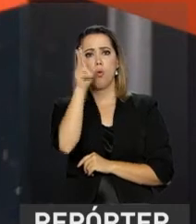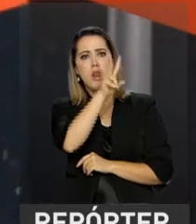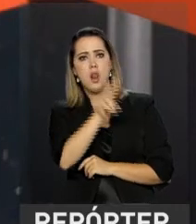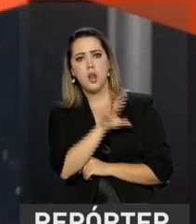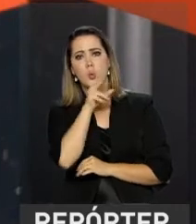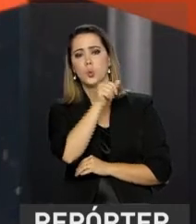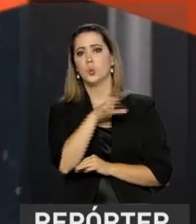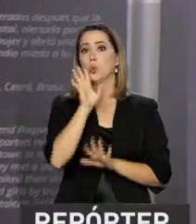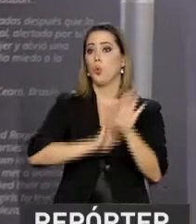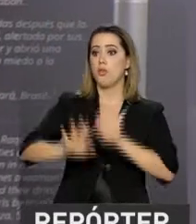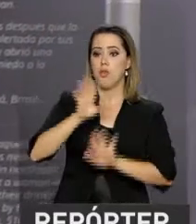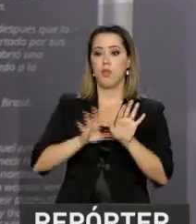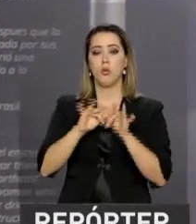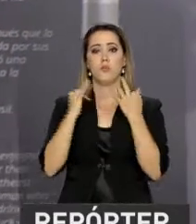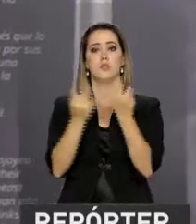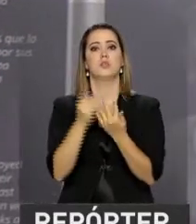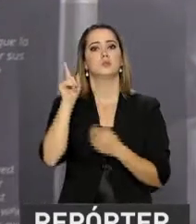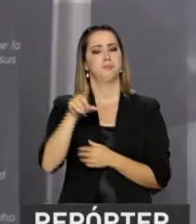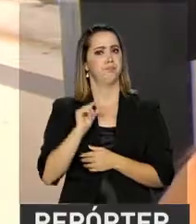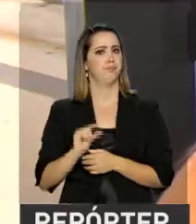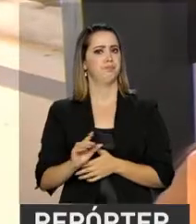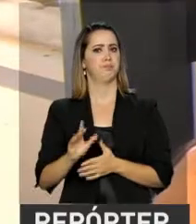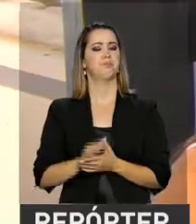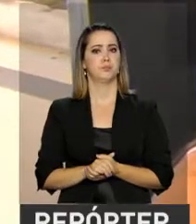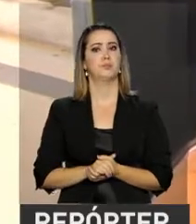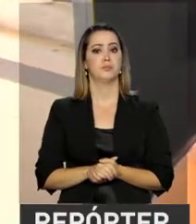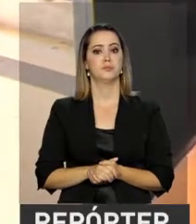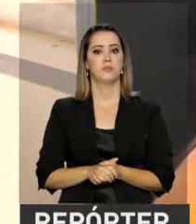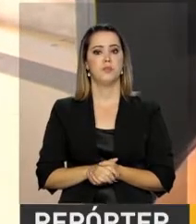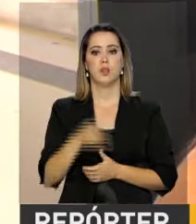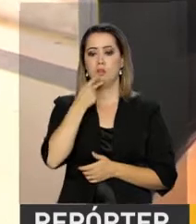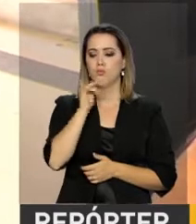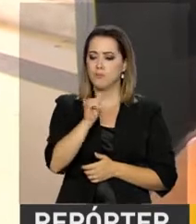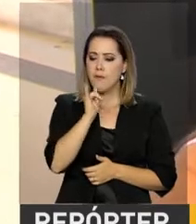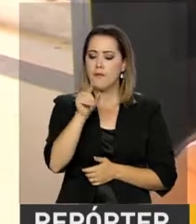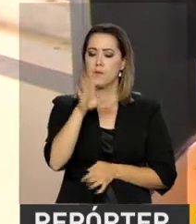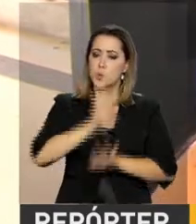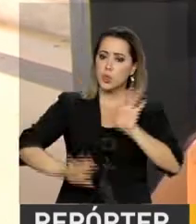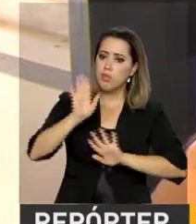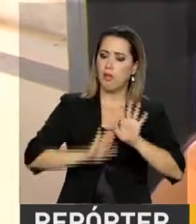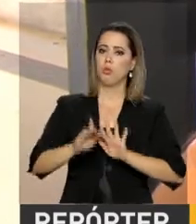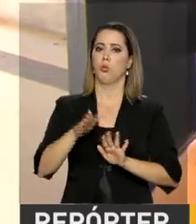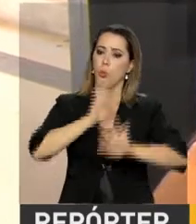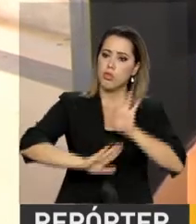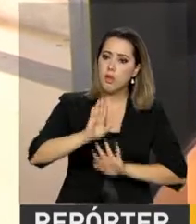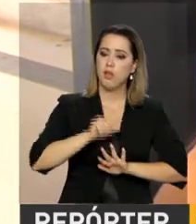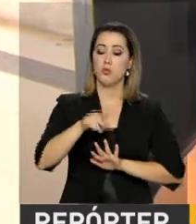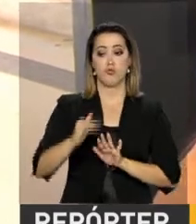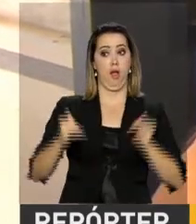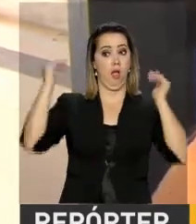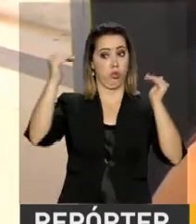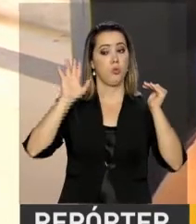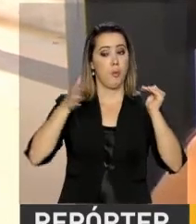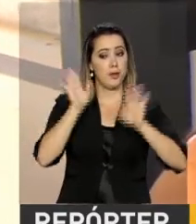e que todo cuidado com a família é pouco. Eu aconselho para ele muito cuidado, já tão grande, mas eu